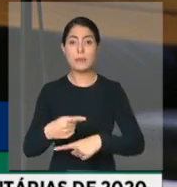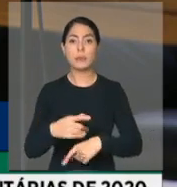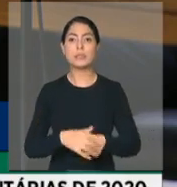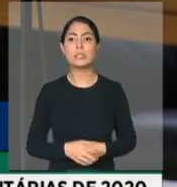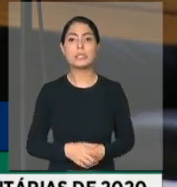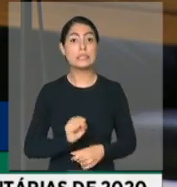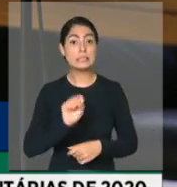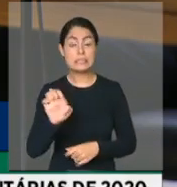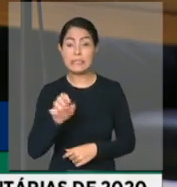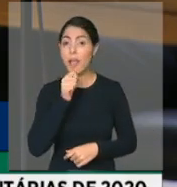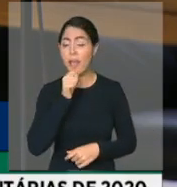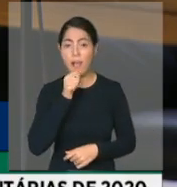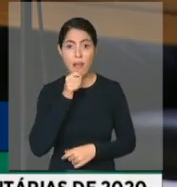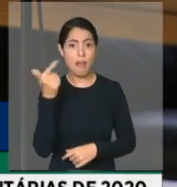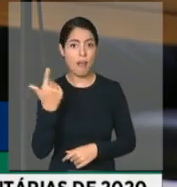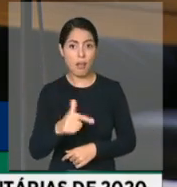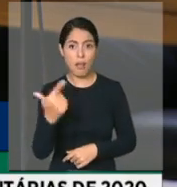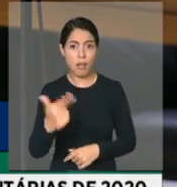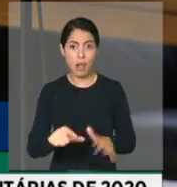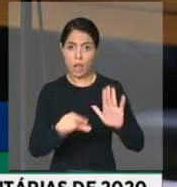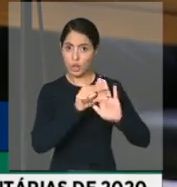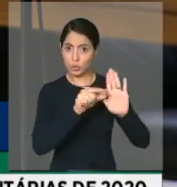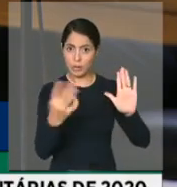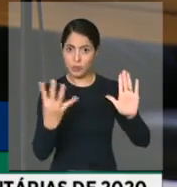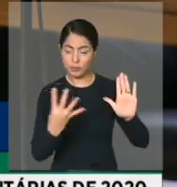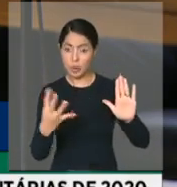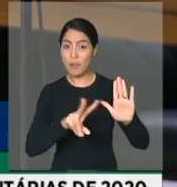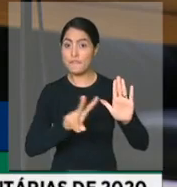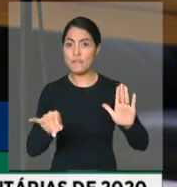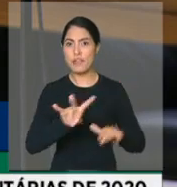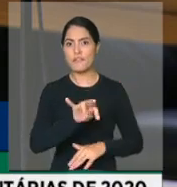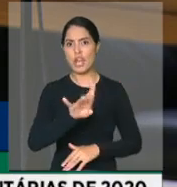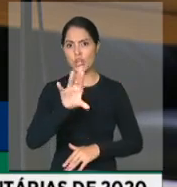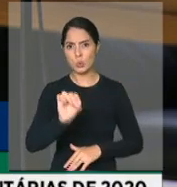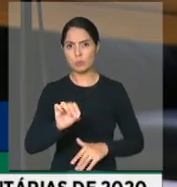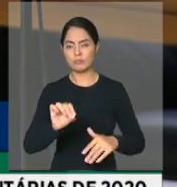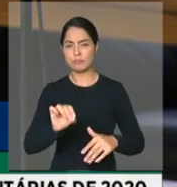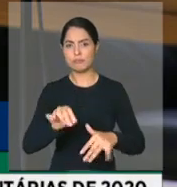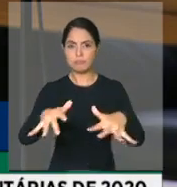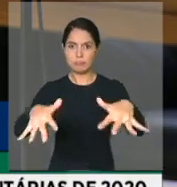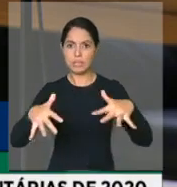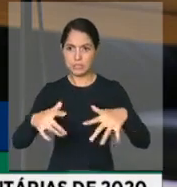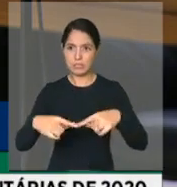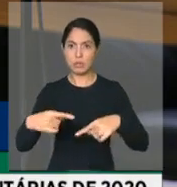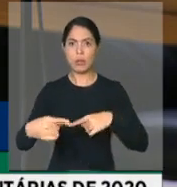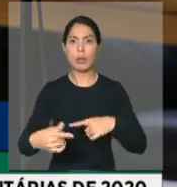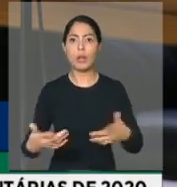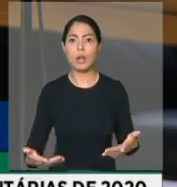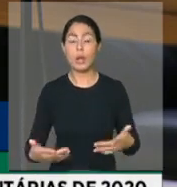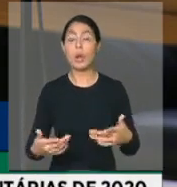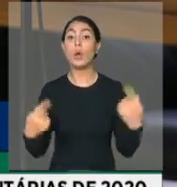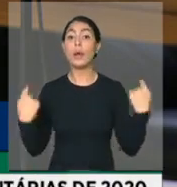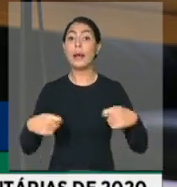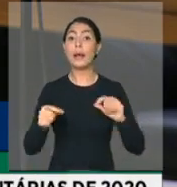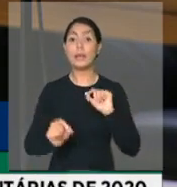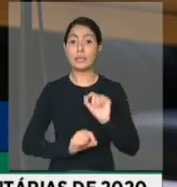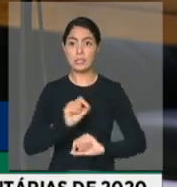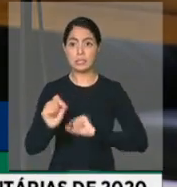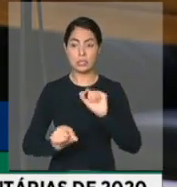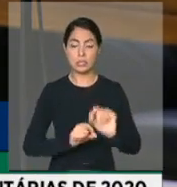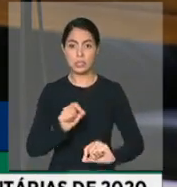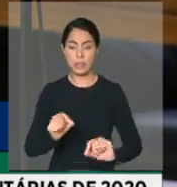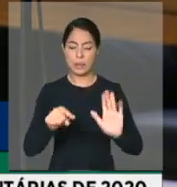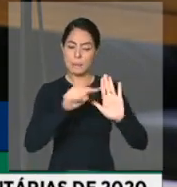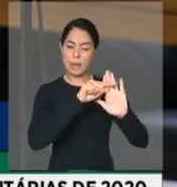sem deliberação o prazo estabelecido no parágrafo 4º, o veto será colocado na ordem do dia da sessão imediata, sobrestada as